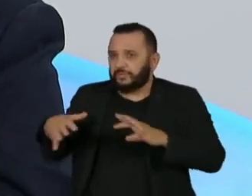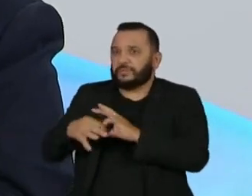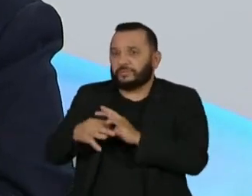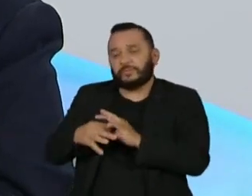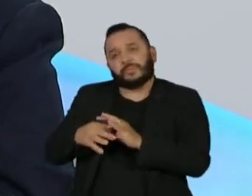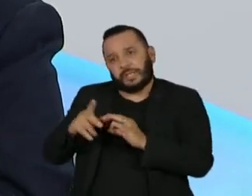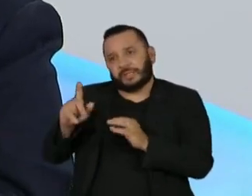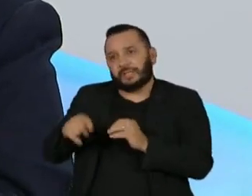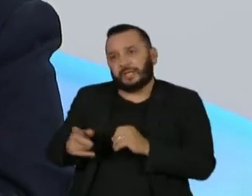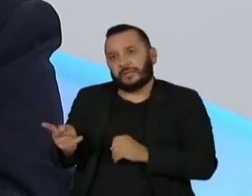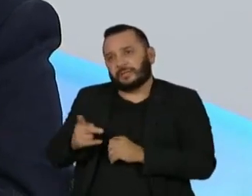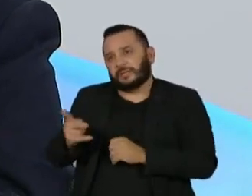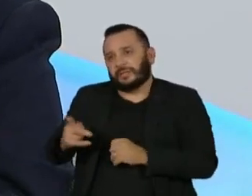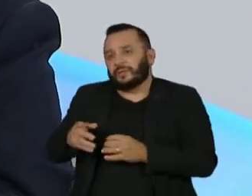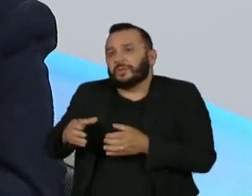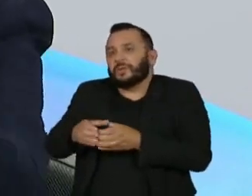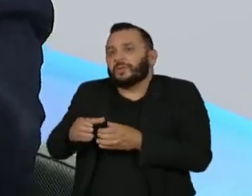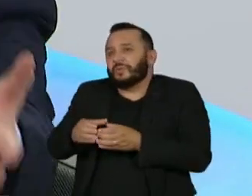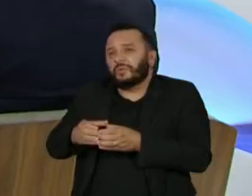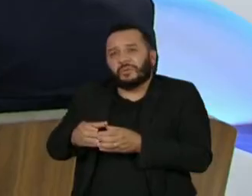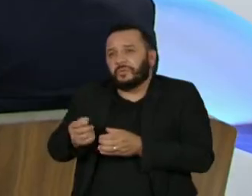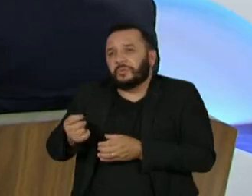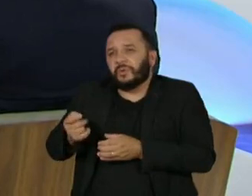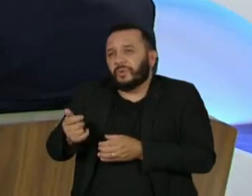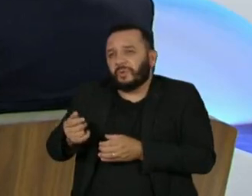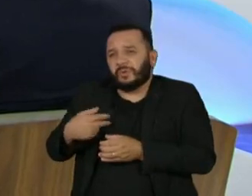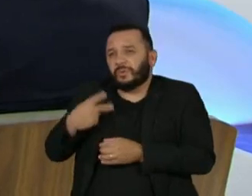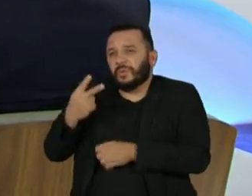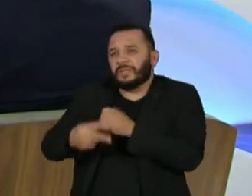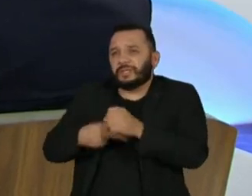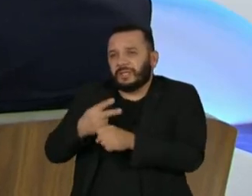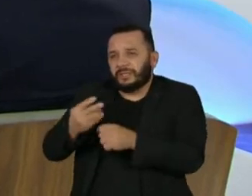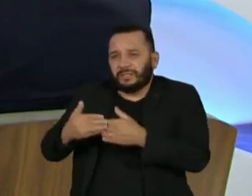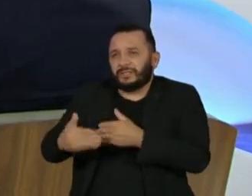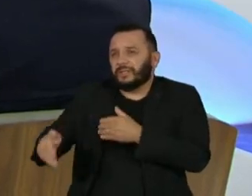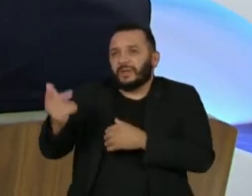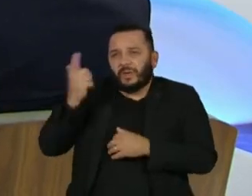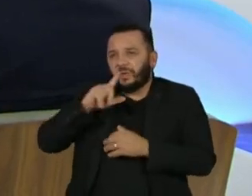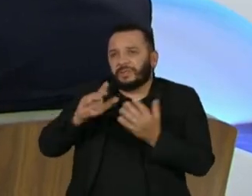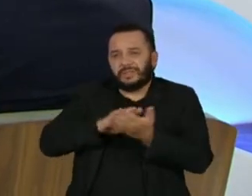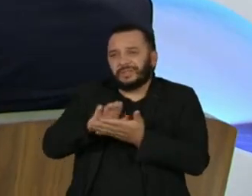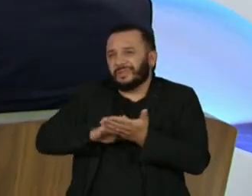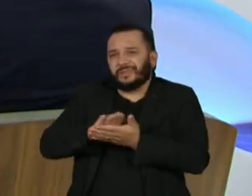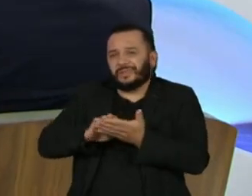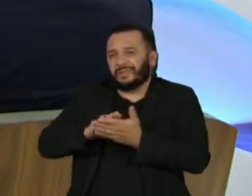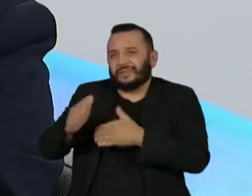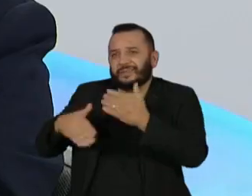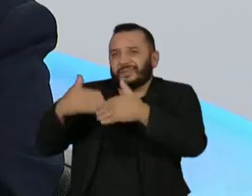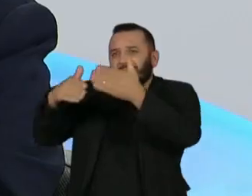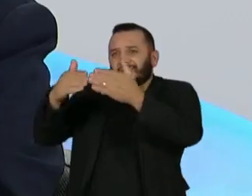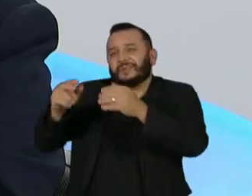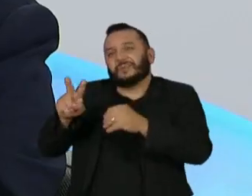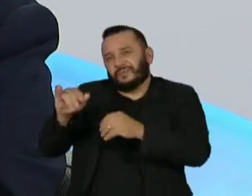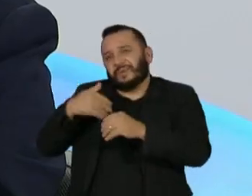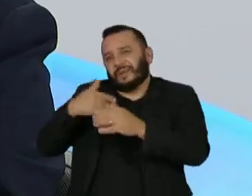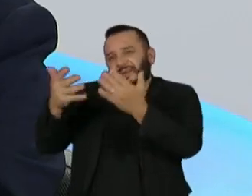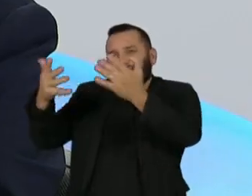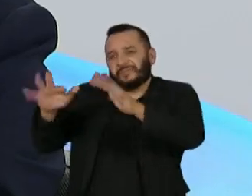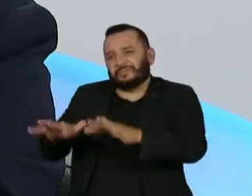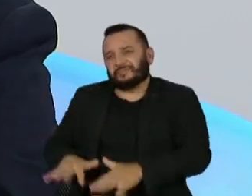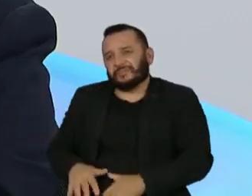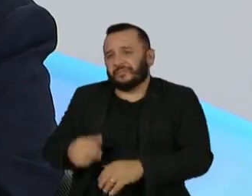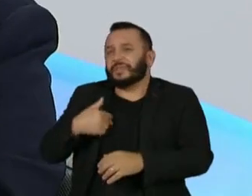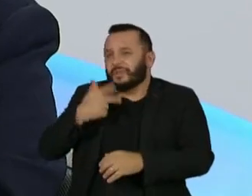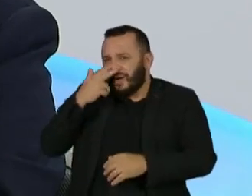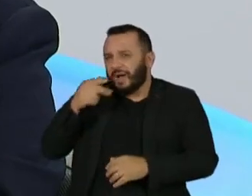afogado são legendas que não conseguiram e não vão conseguir daqui dois anos mesmo uma fusão Então eu acho que estamos no